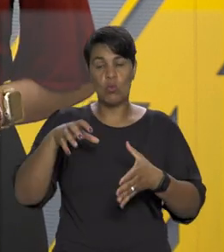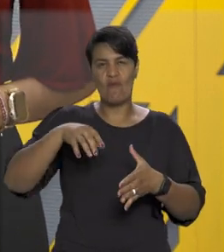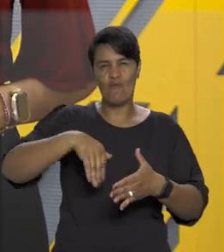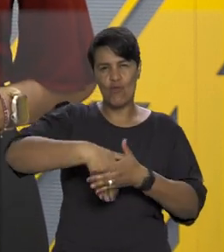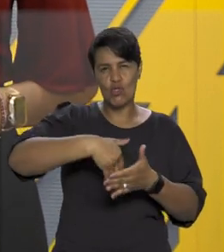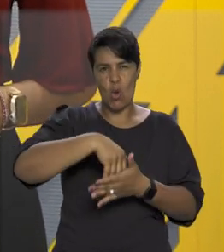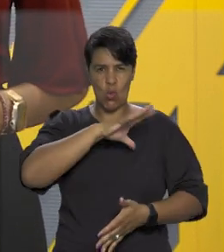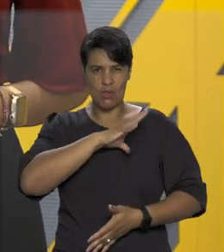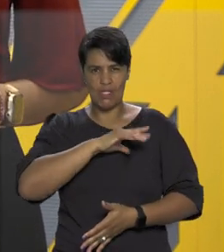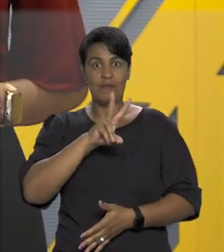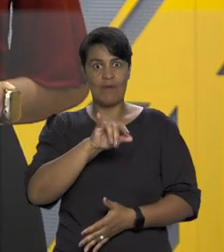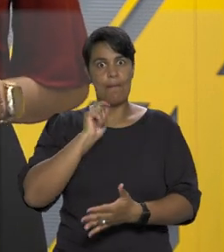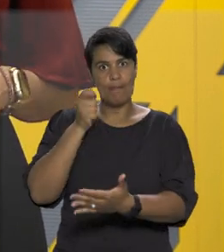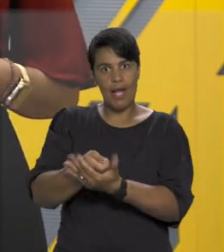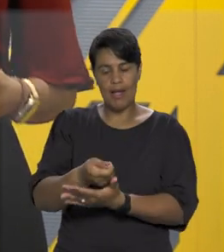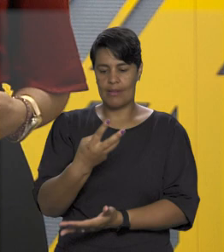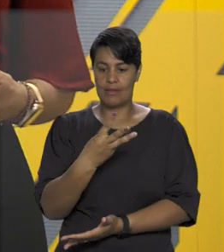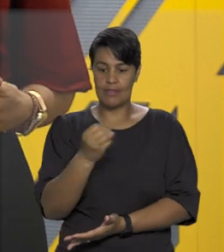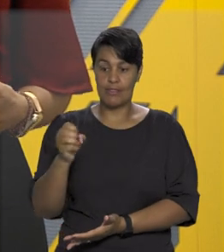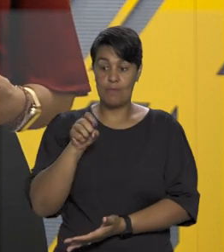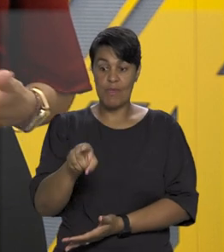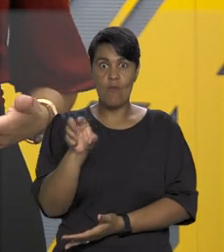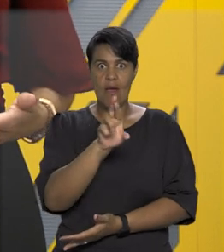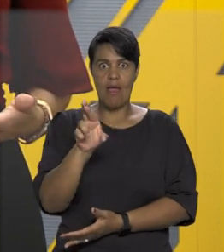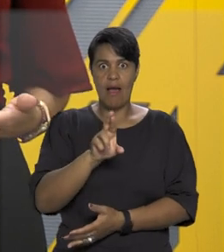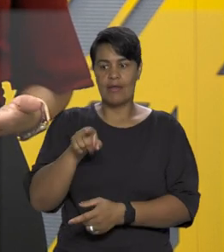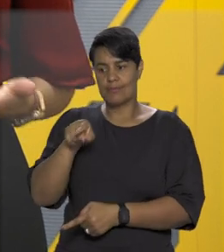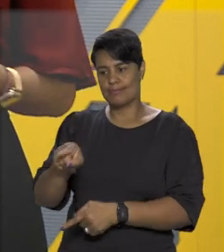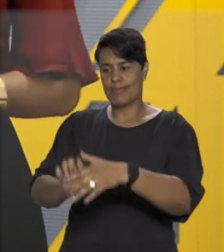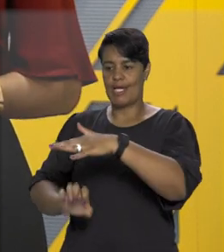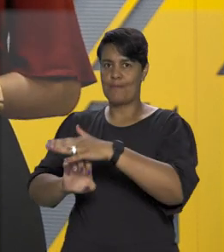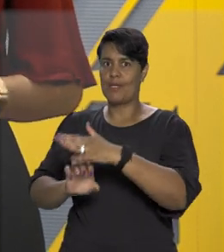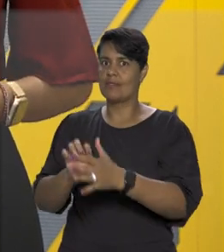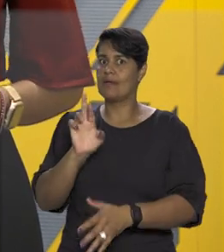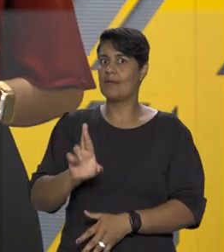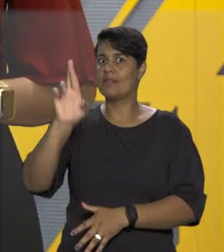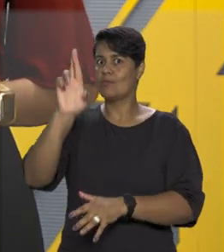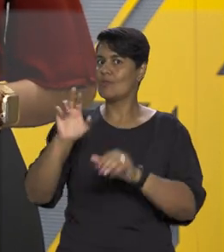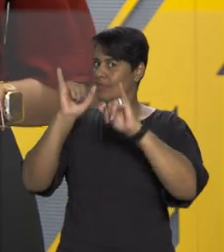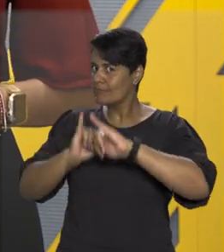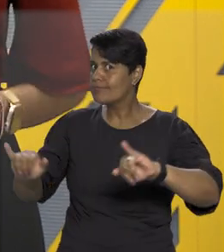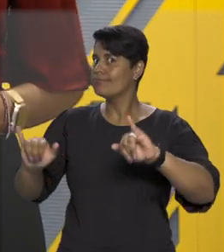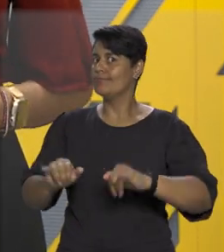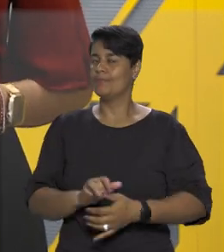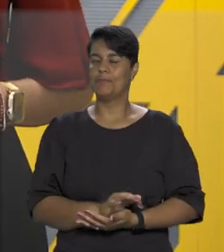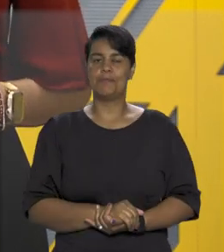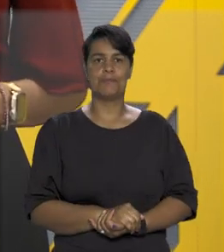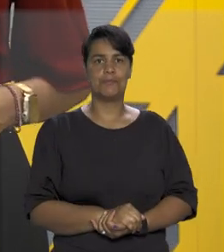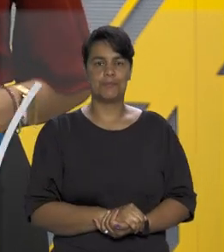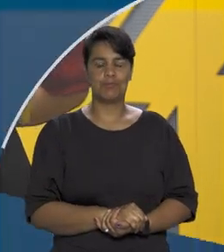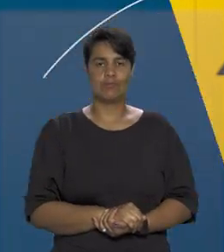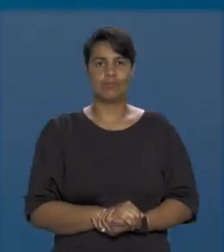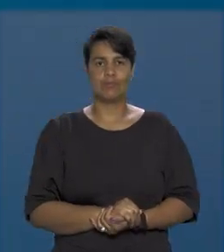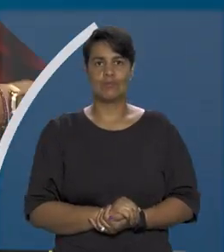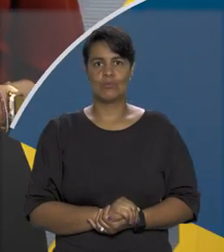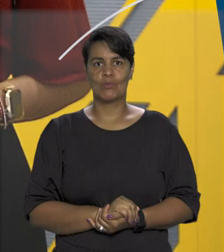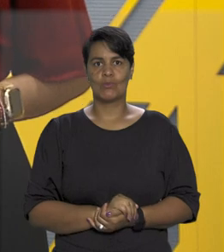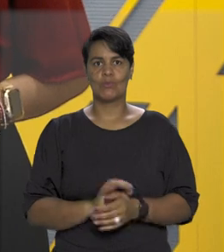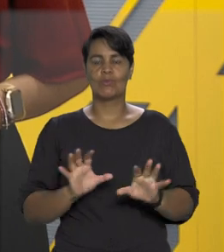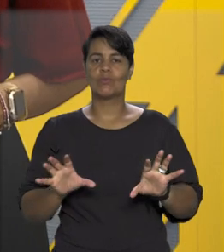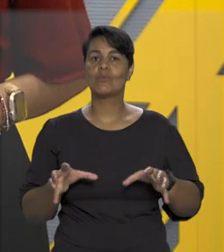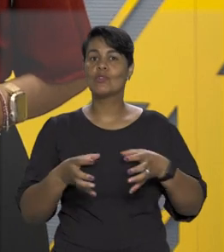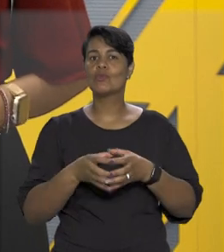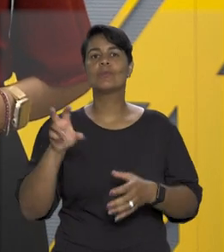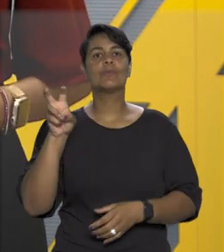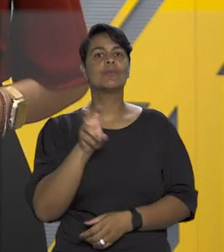pagar R$ 300 mil por indicação de jogador para empresa que gerencia carreiras esportivas.